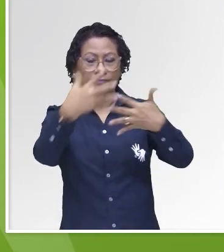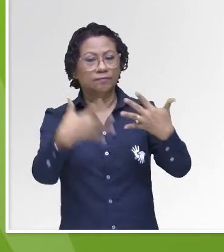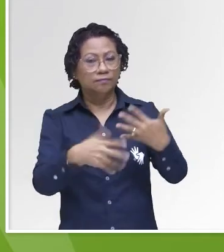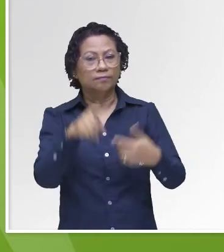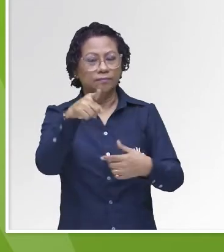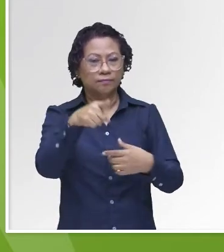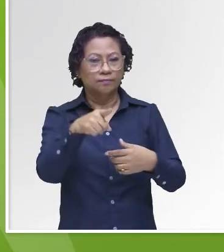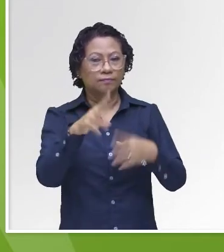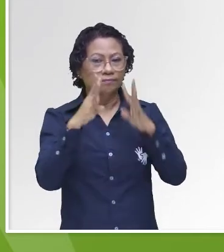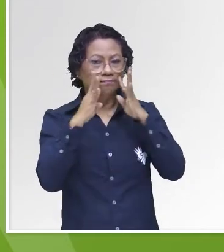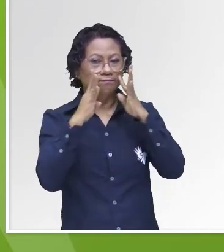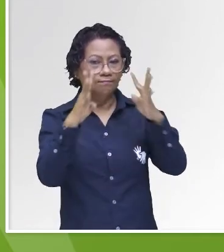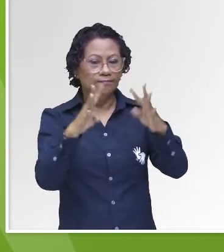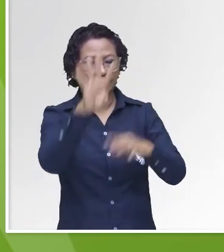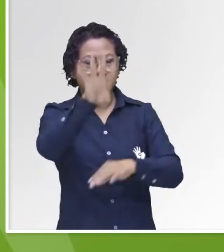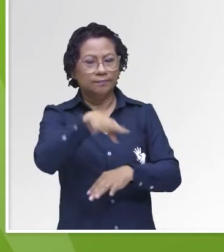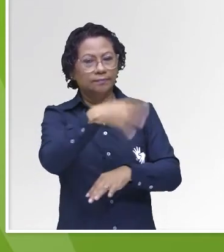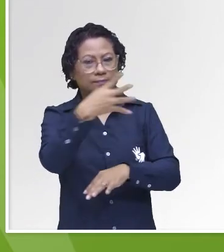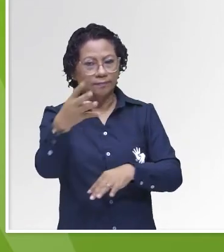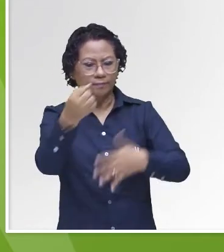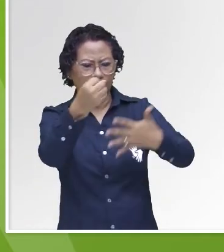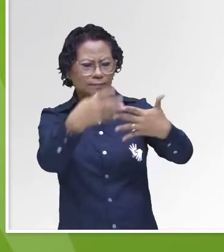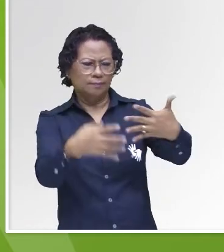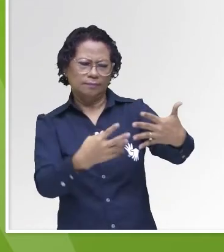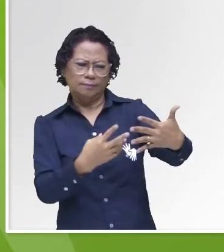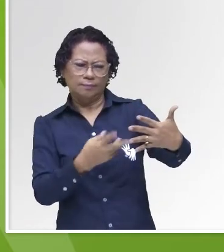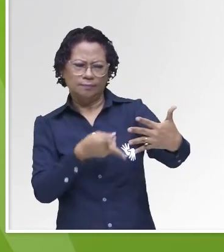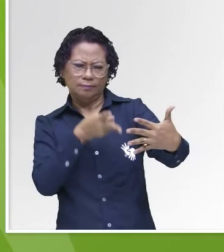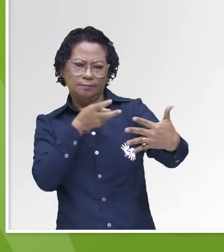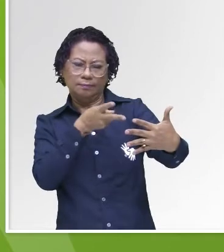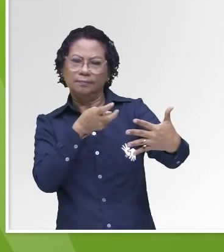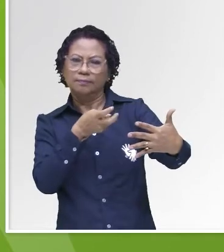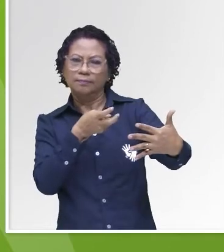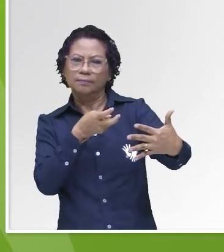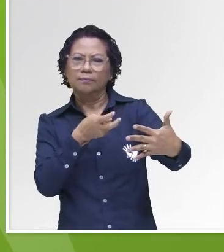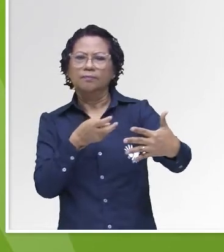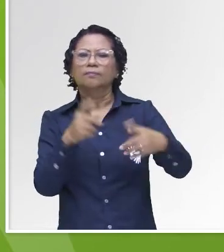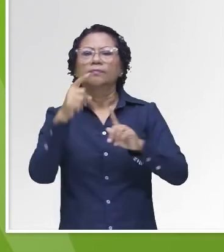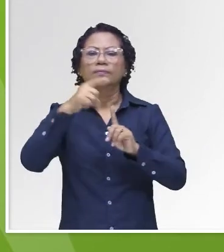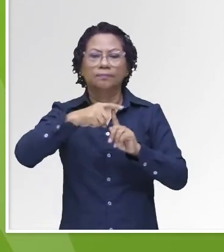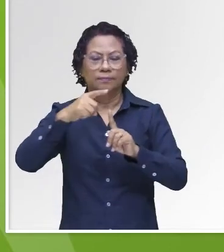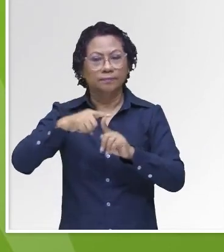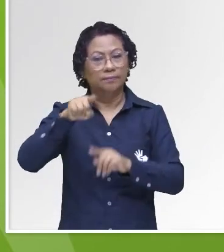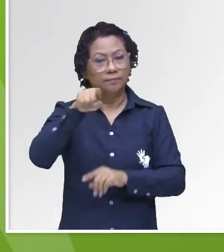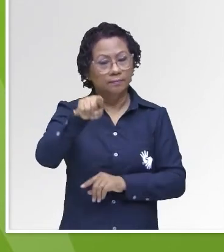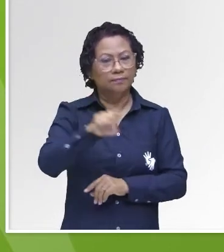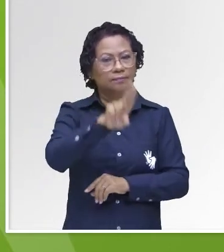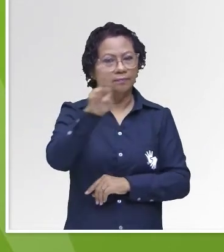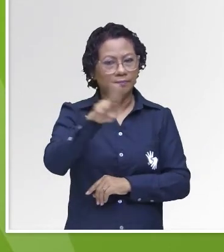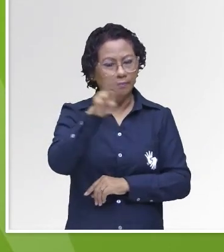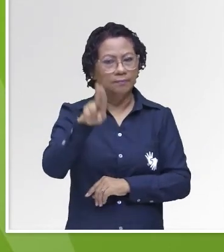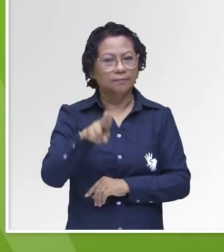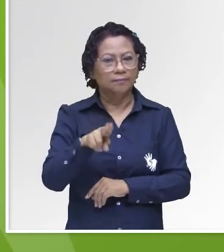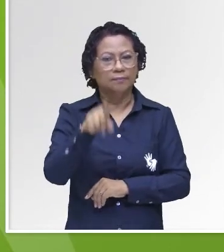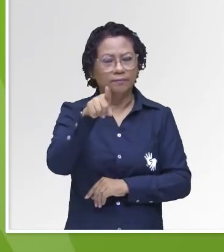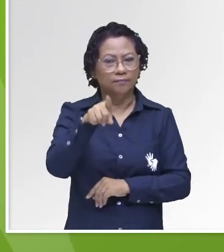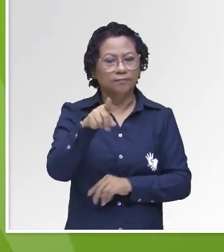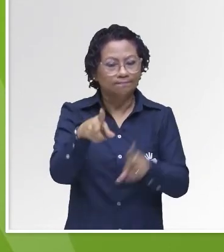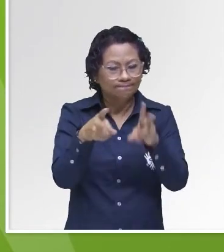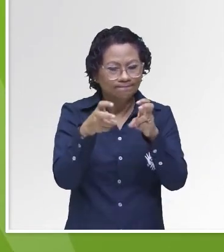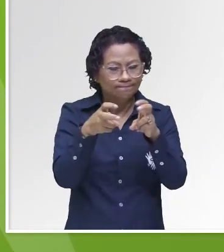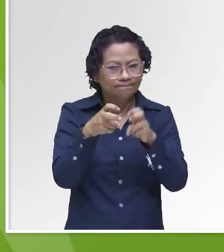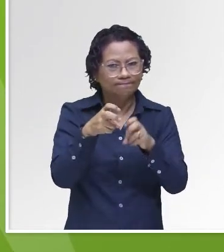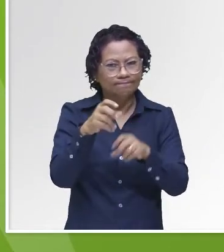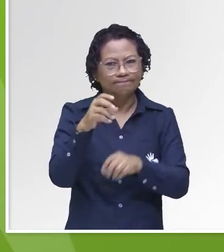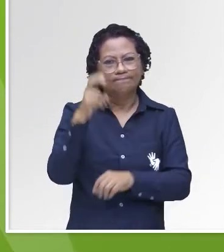vai olhar para esse quadro. Você vai olhar esse quadro e vai decidir que equação vai utilizar. Agora tem que decidir com sabedoria. Tem